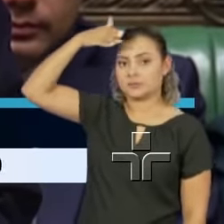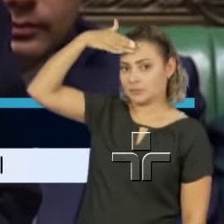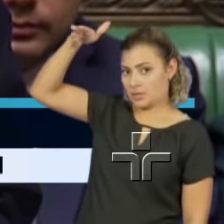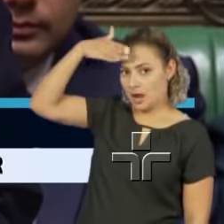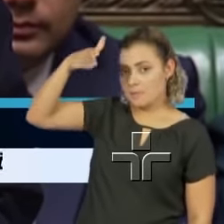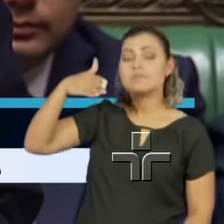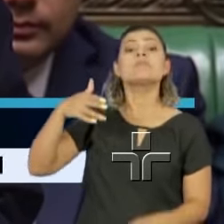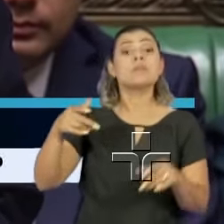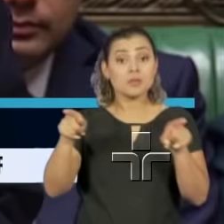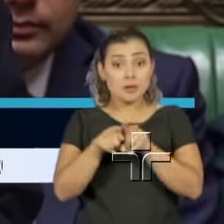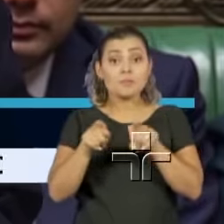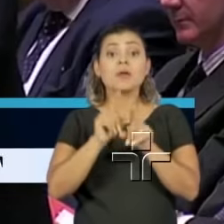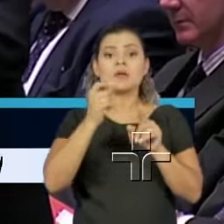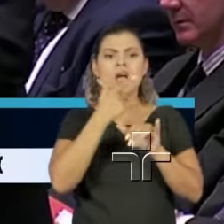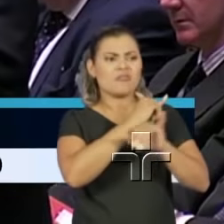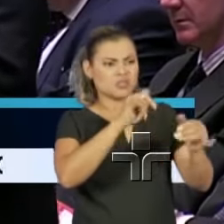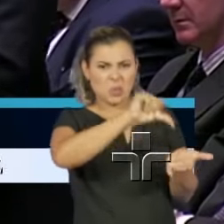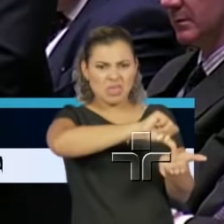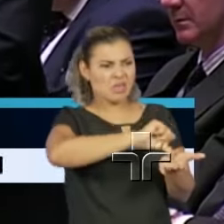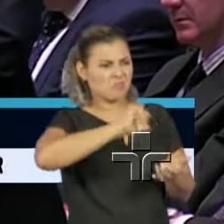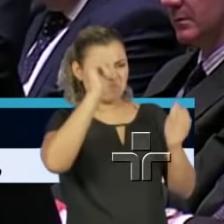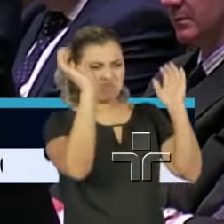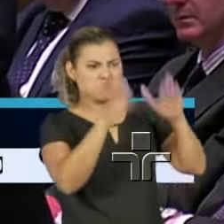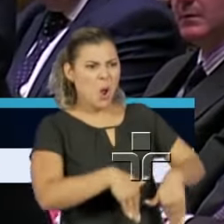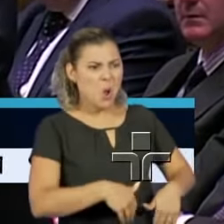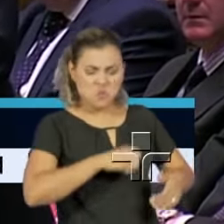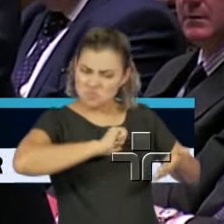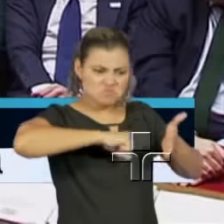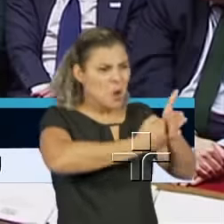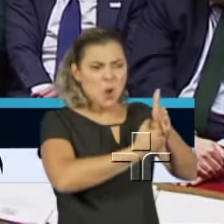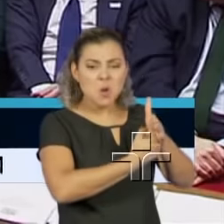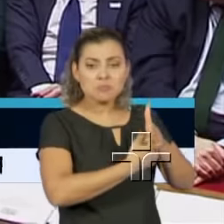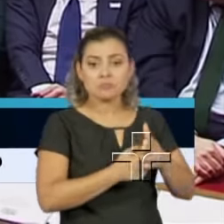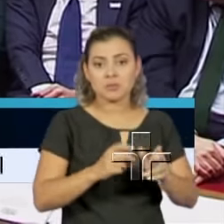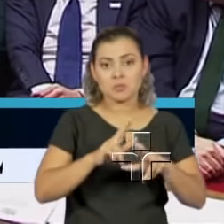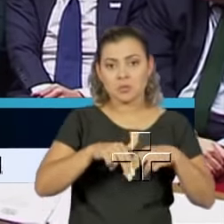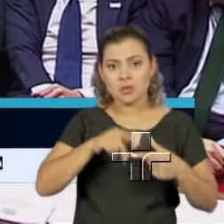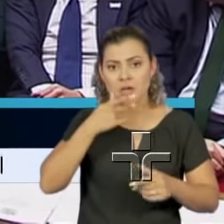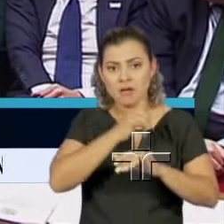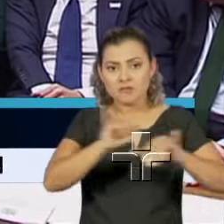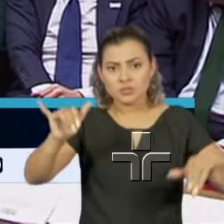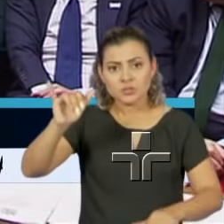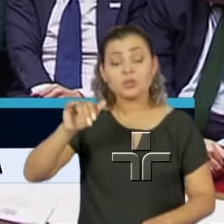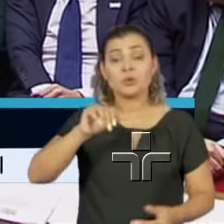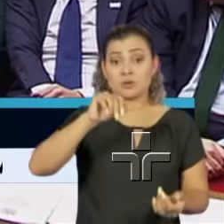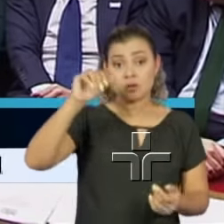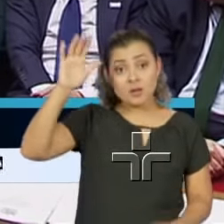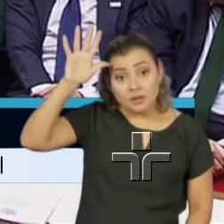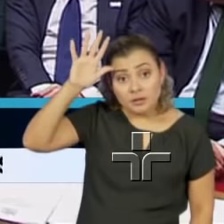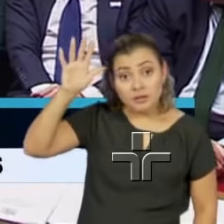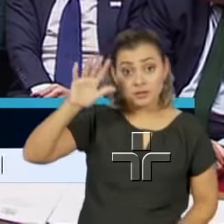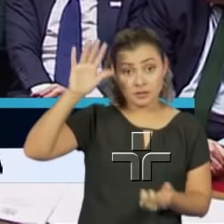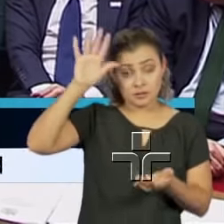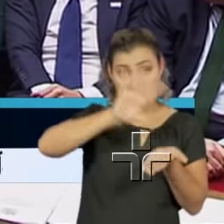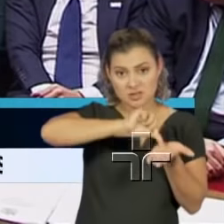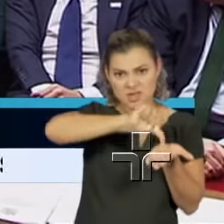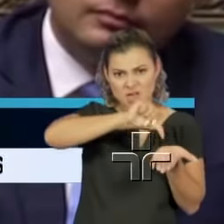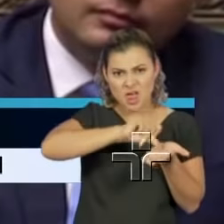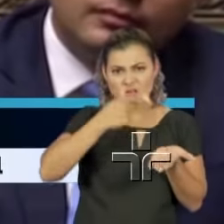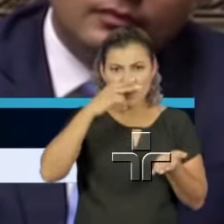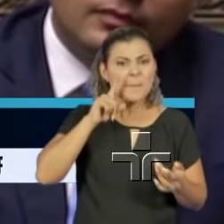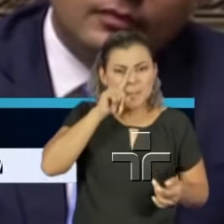também condenou a ação iraniana. No parlamento, ele disse que o Irã não deve repetir o que chamou de imprudentes e